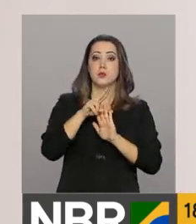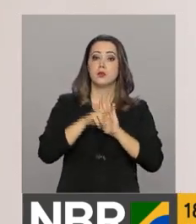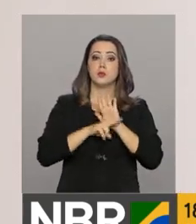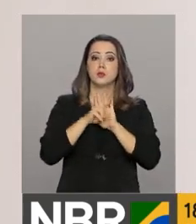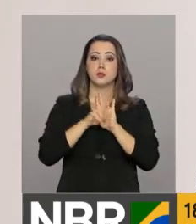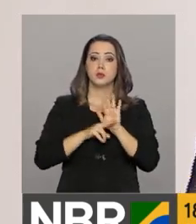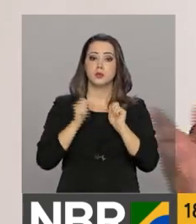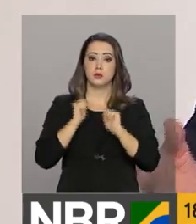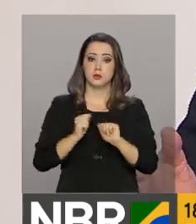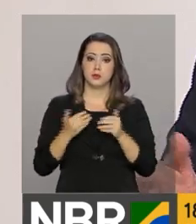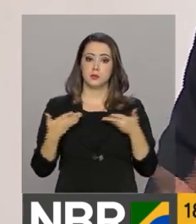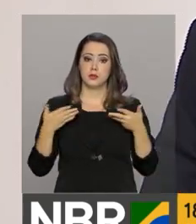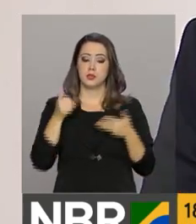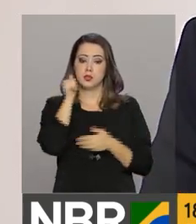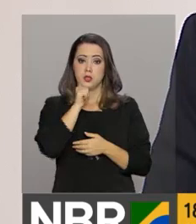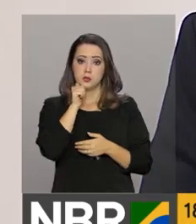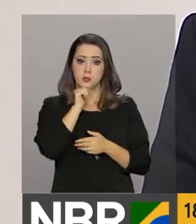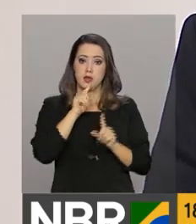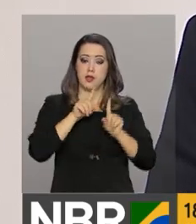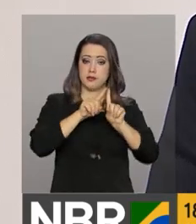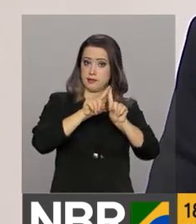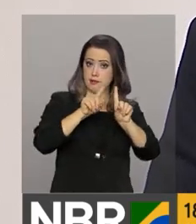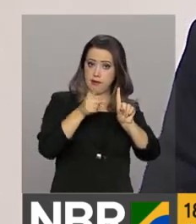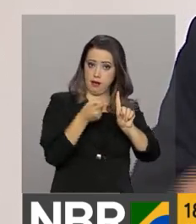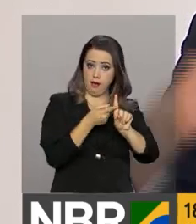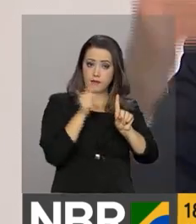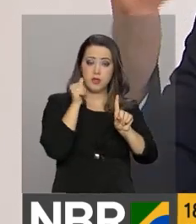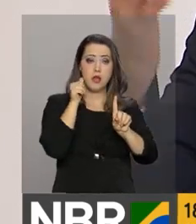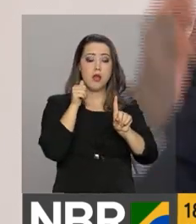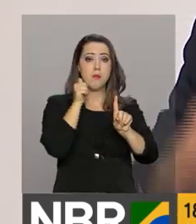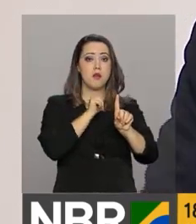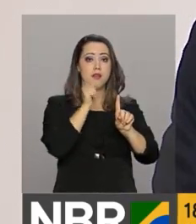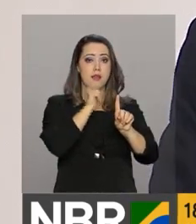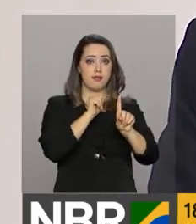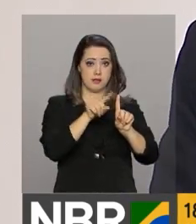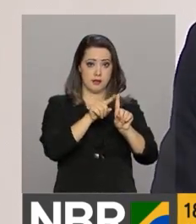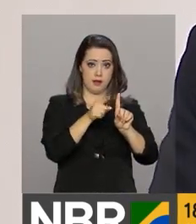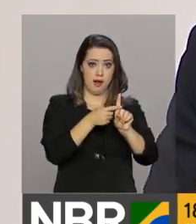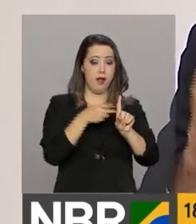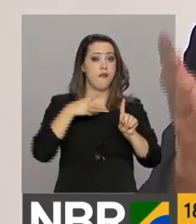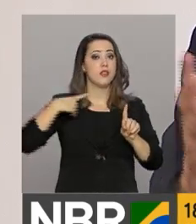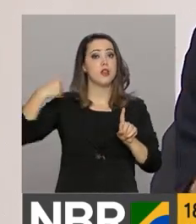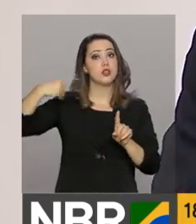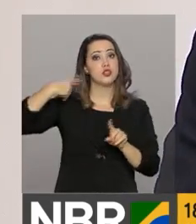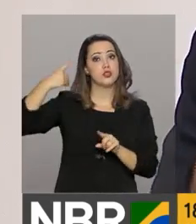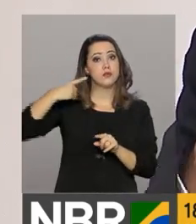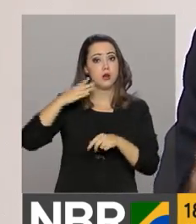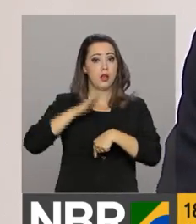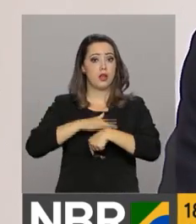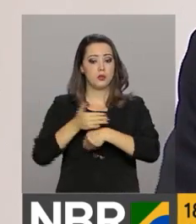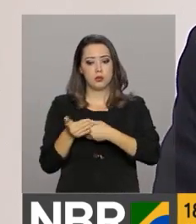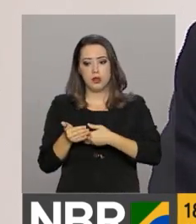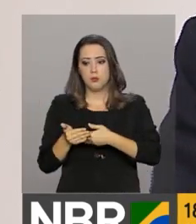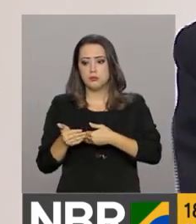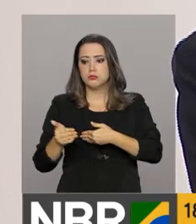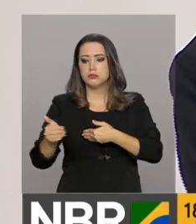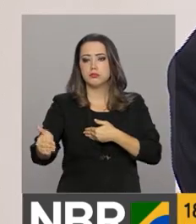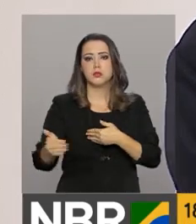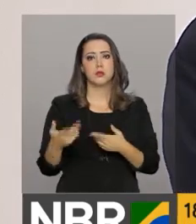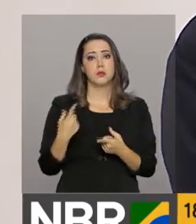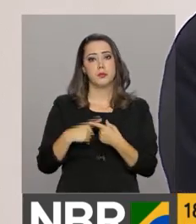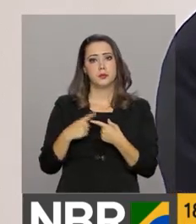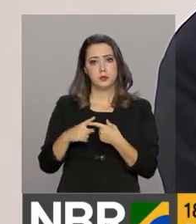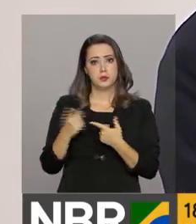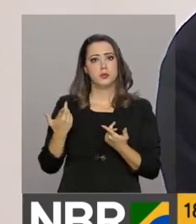permite às advogadas grávidas não é fátima que o recurso fosse alongado prazo foi decidida a tatoo tendo em